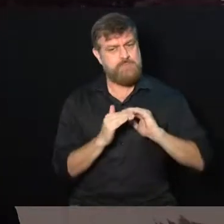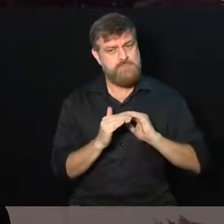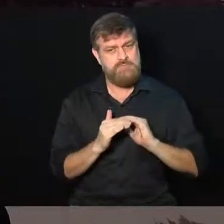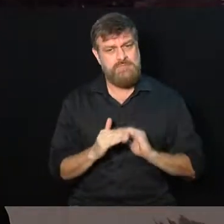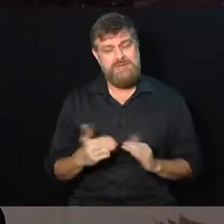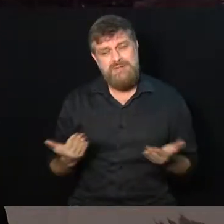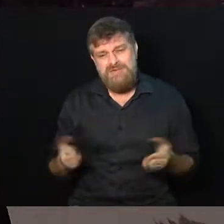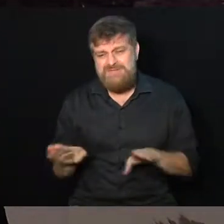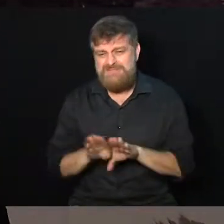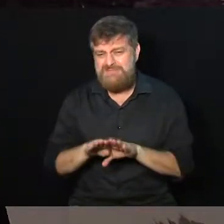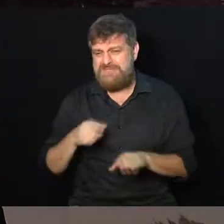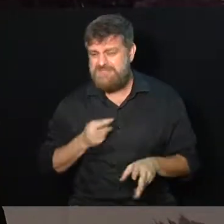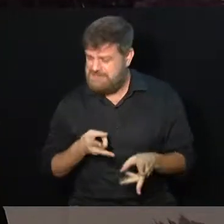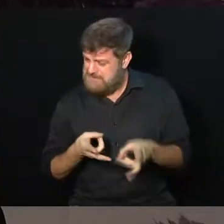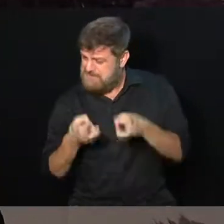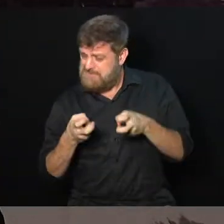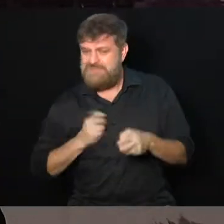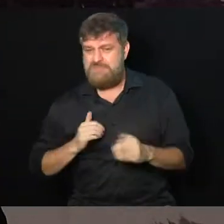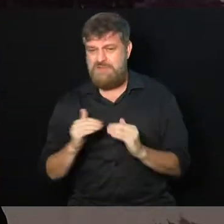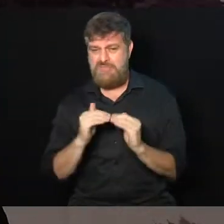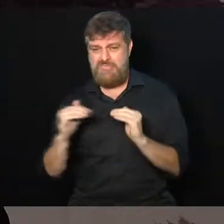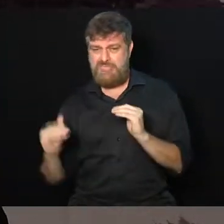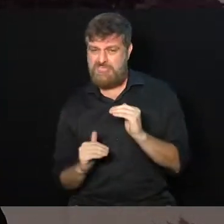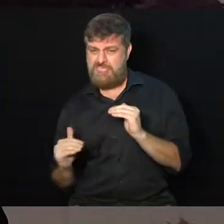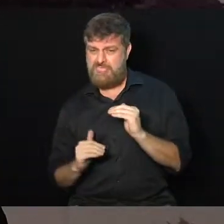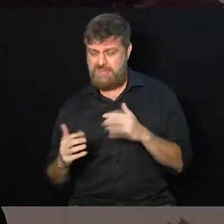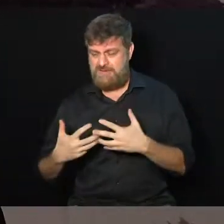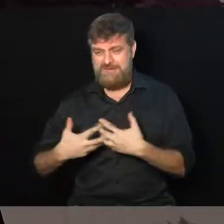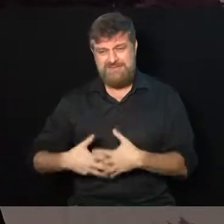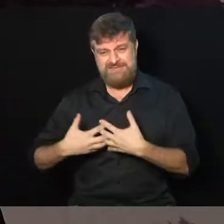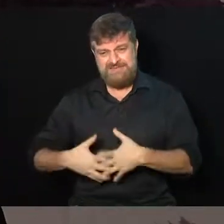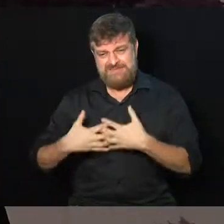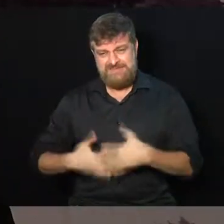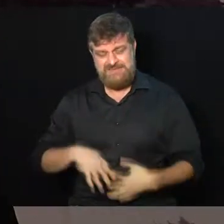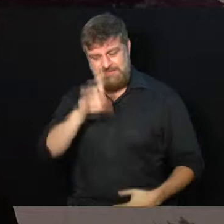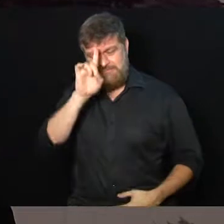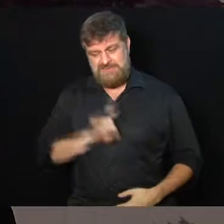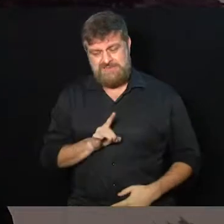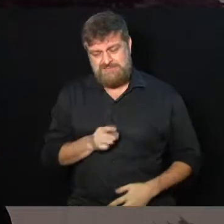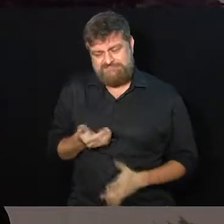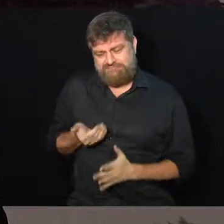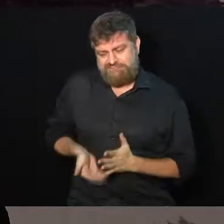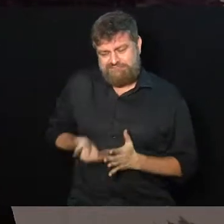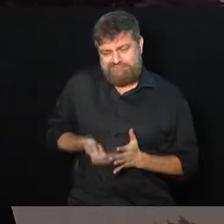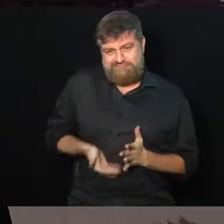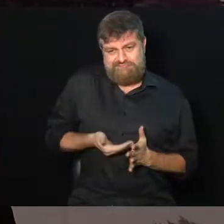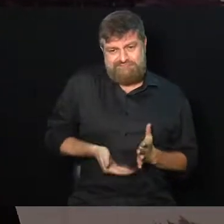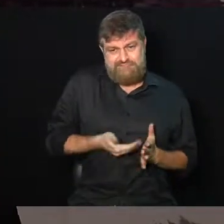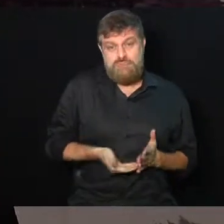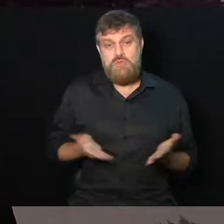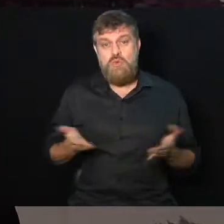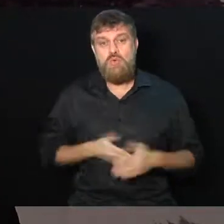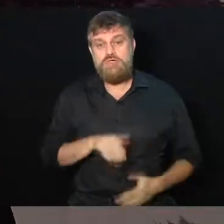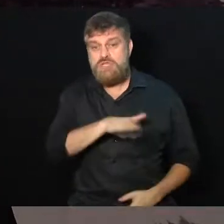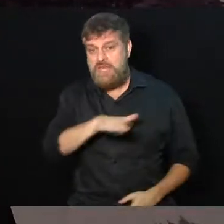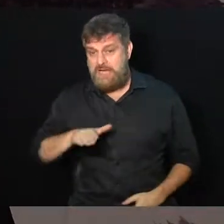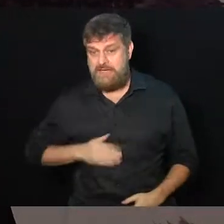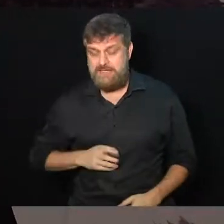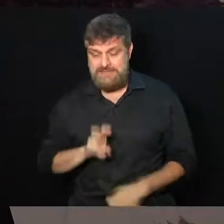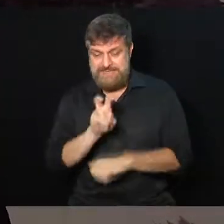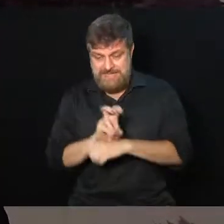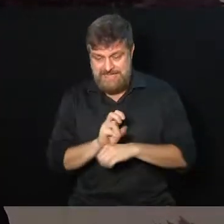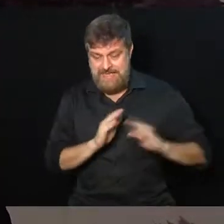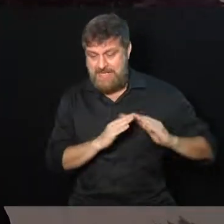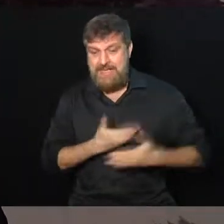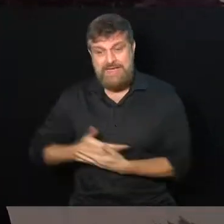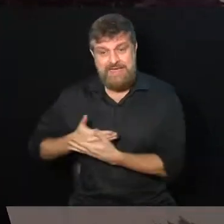não avançamos e estamos deixando a desejar na efetividade desses direitos, né? Então, hoje, a criança tem direito à creche,